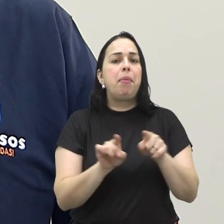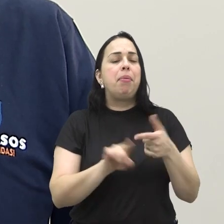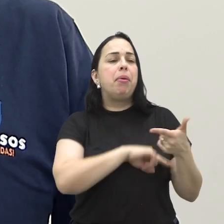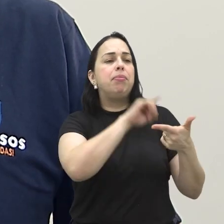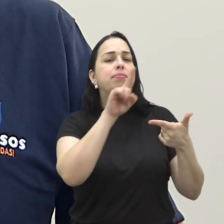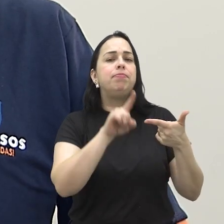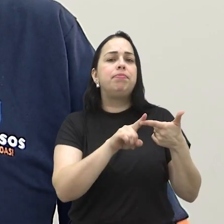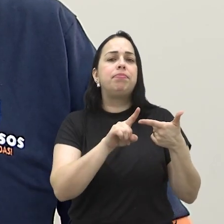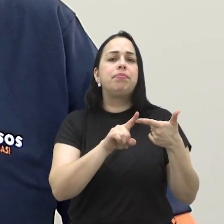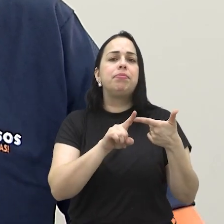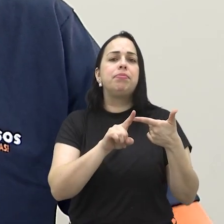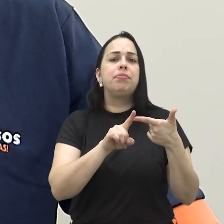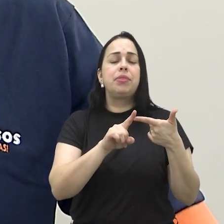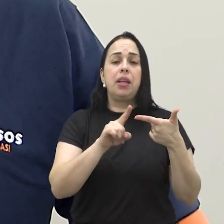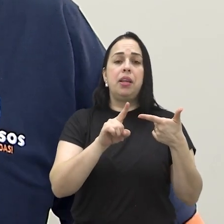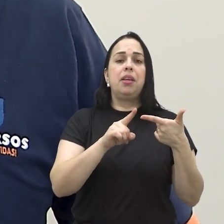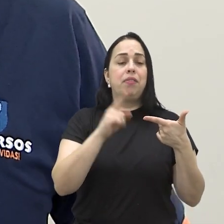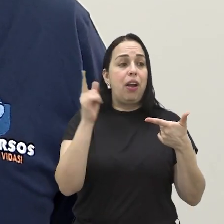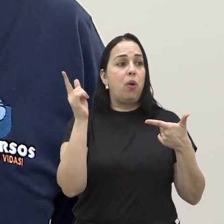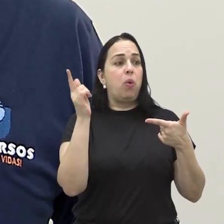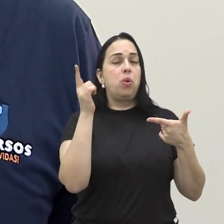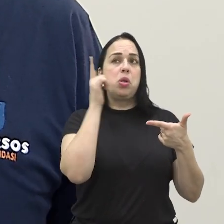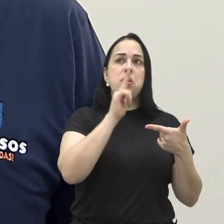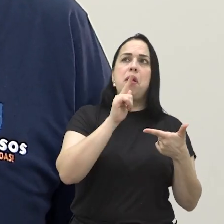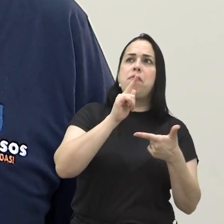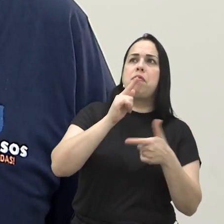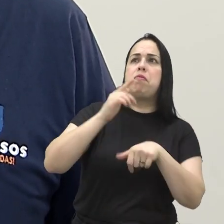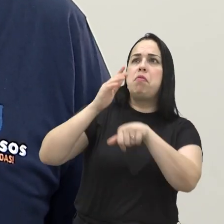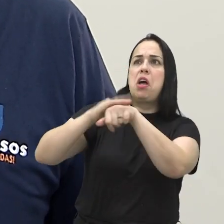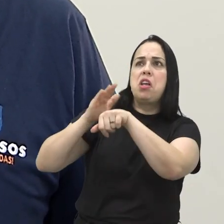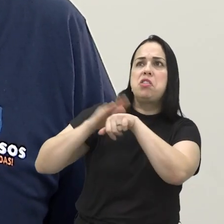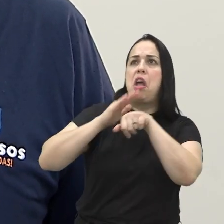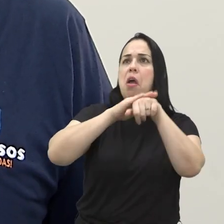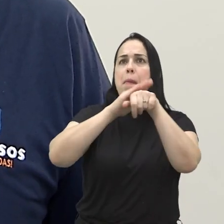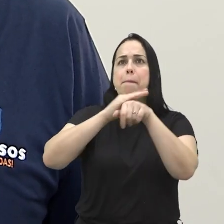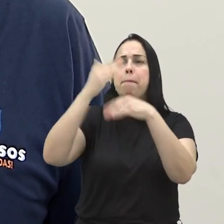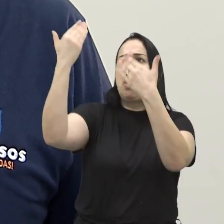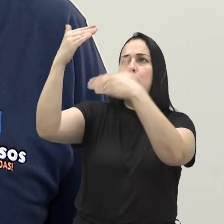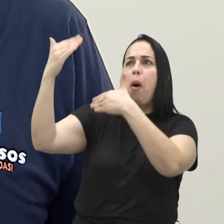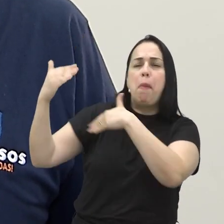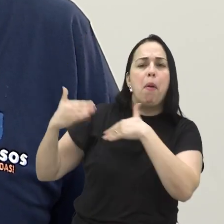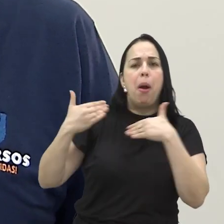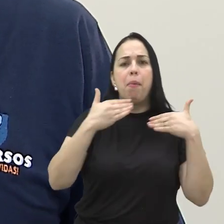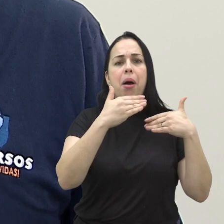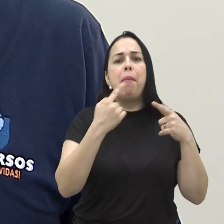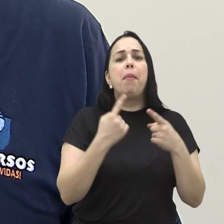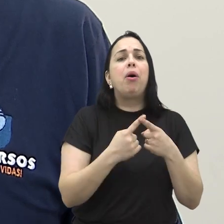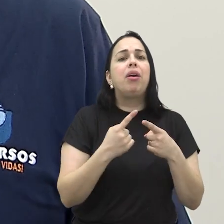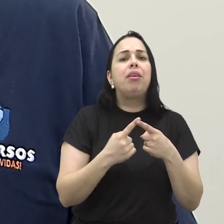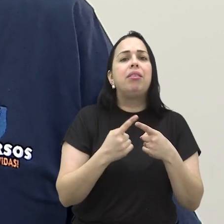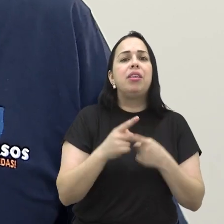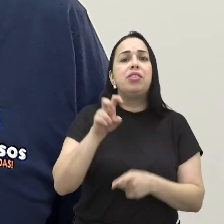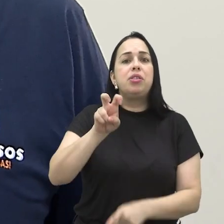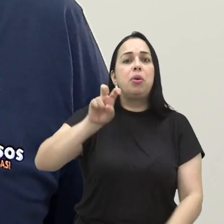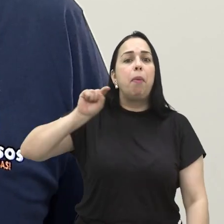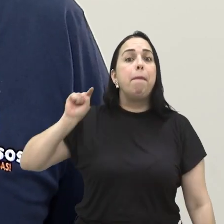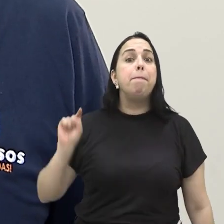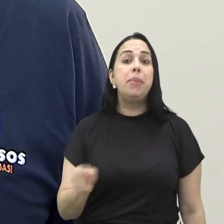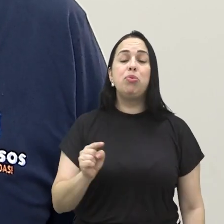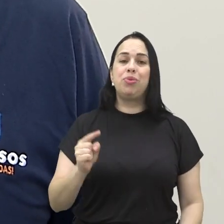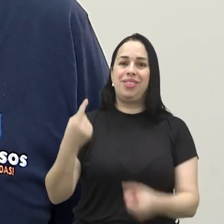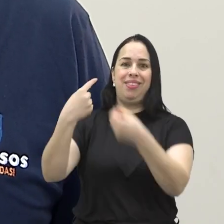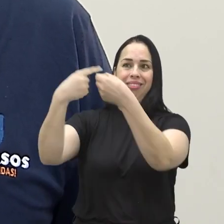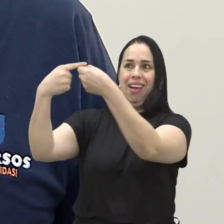isso, aumentar as possibilidades da pessoa ser empregada, do candidato ser empregado, porque ela vai ter, são mais de